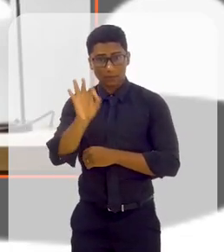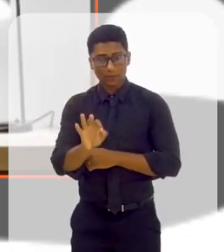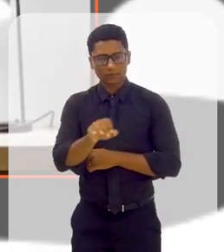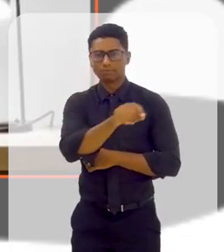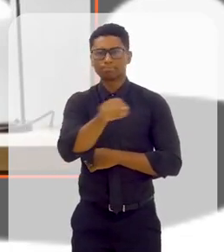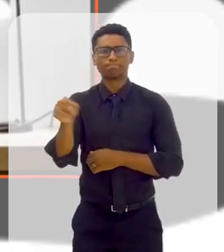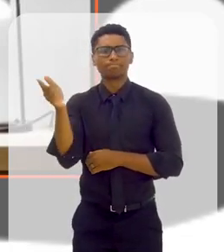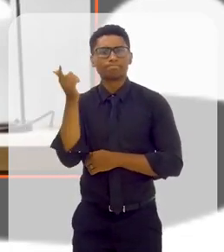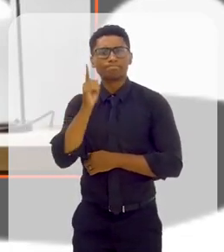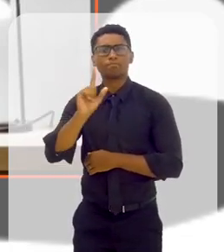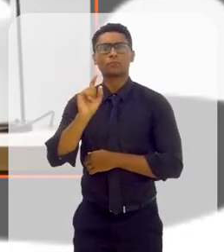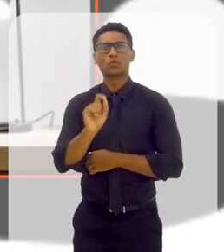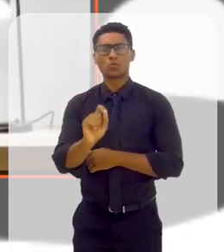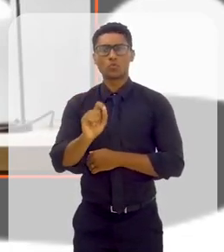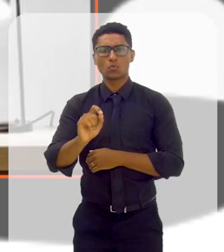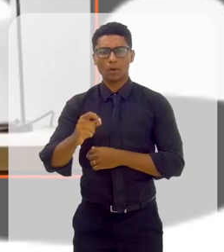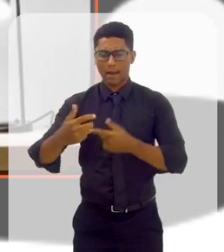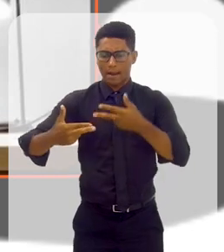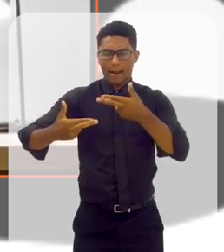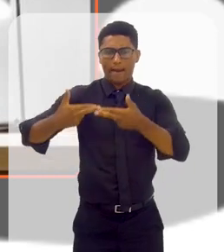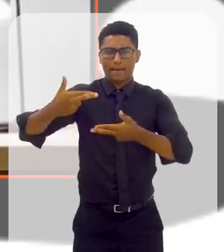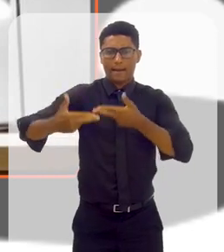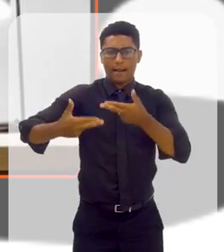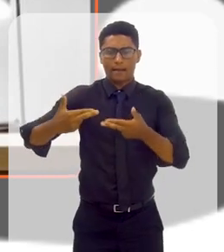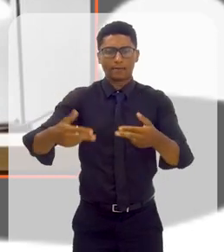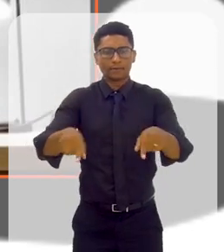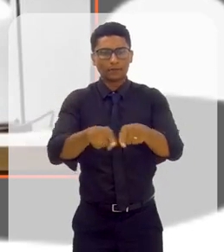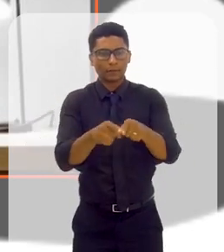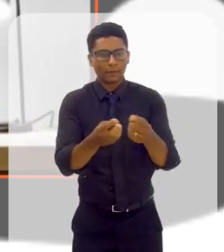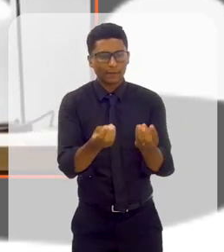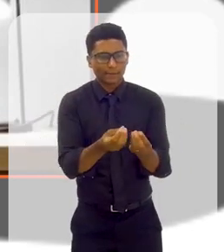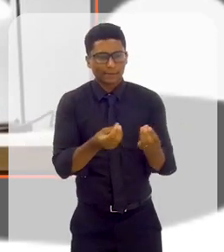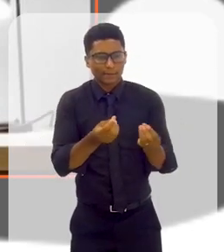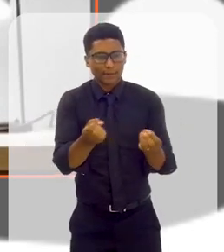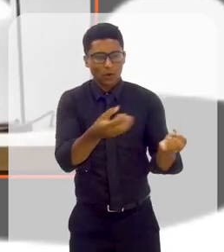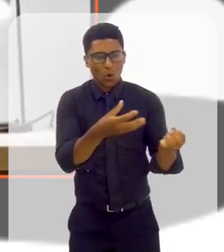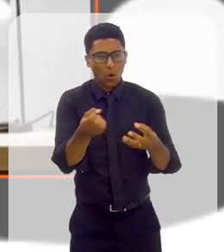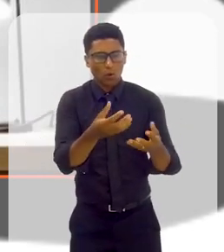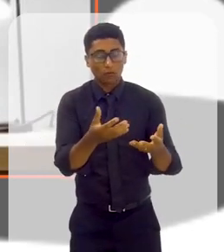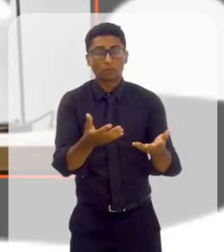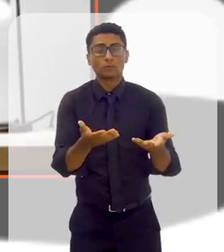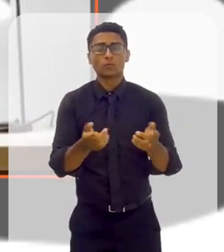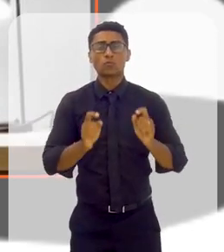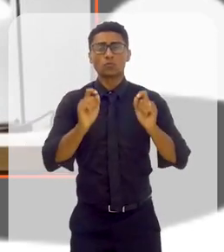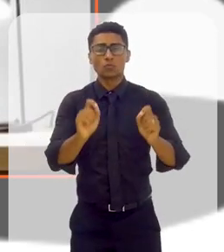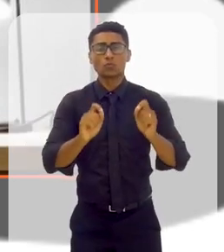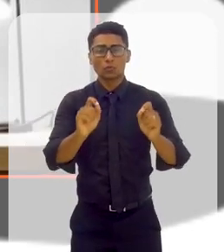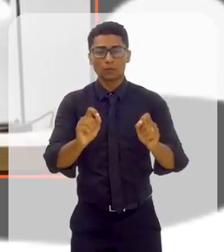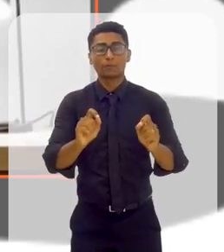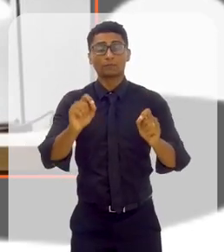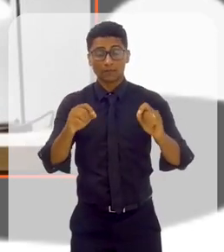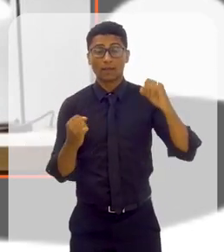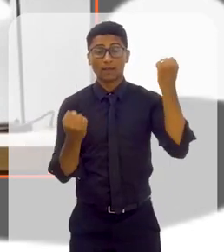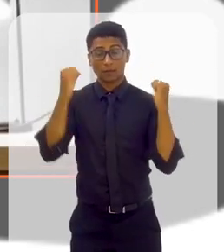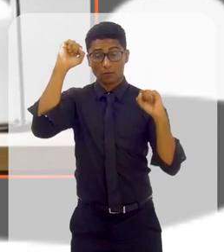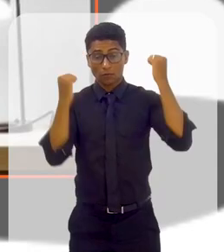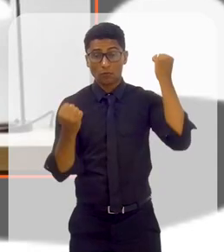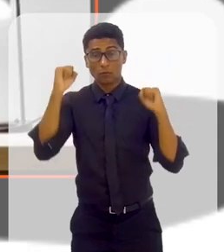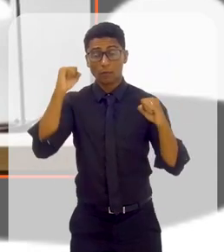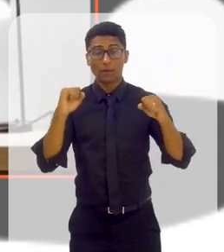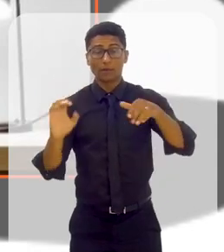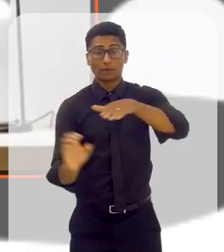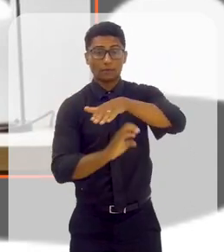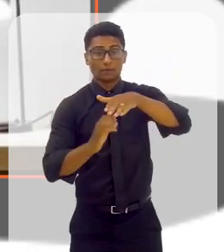conseguiram combinar a robustez da reciclagem com a delicadeza da inovação. Eu estou falando da indústria Fox,